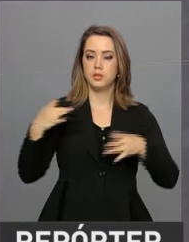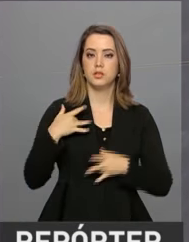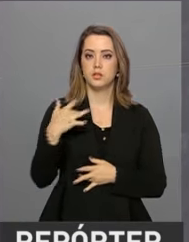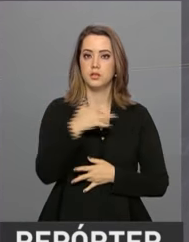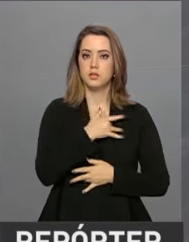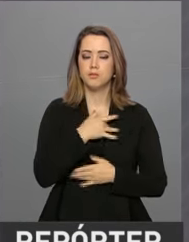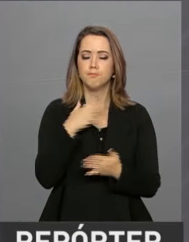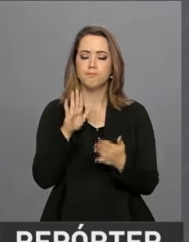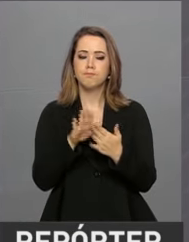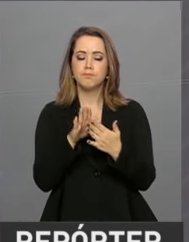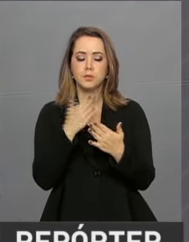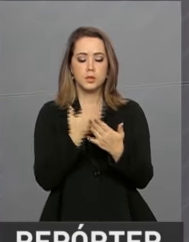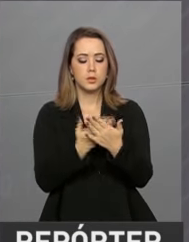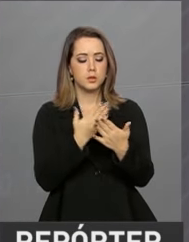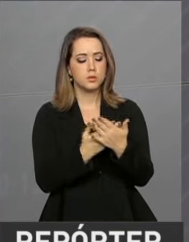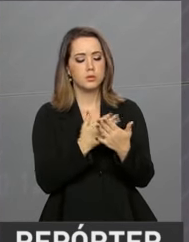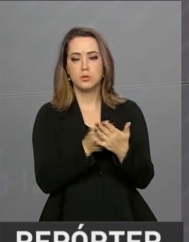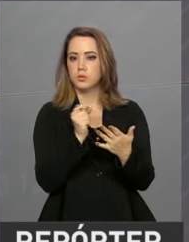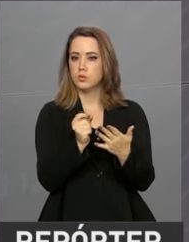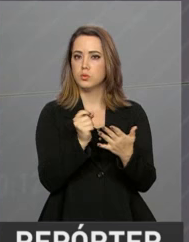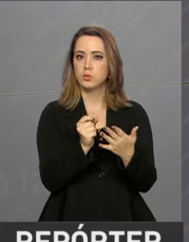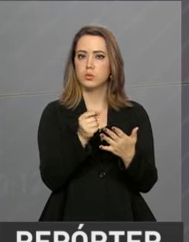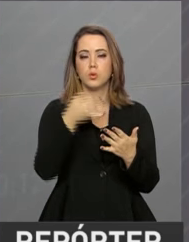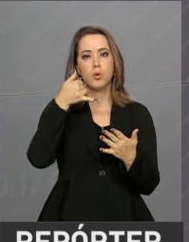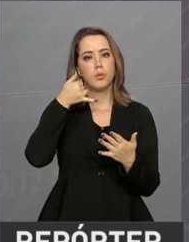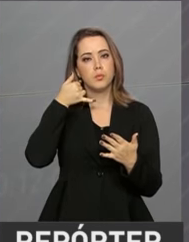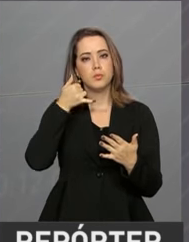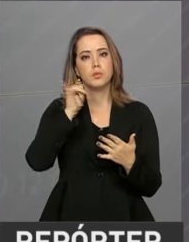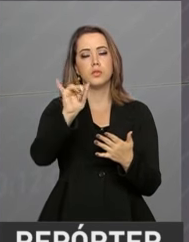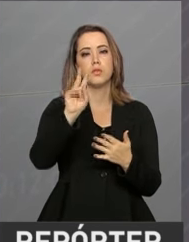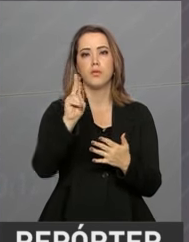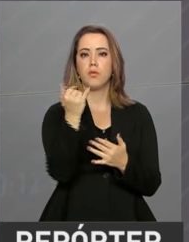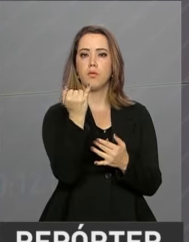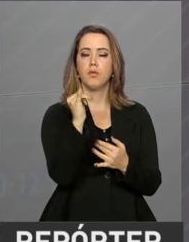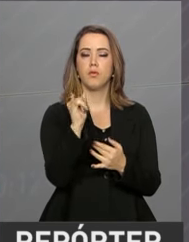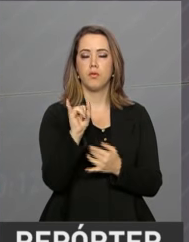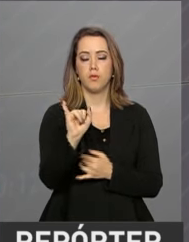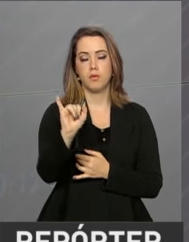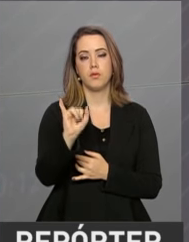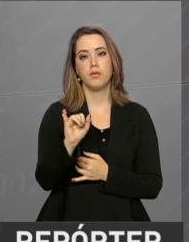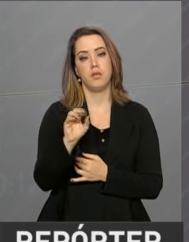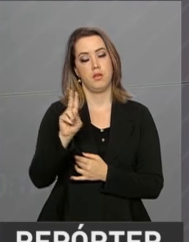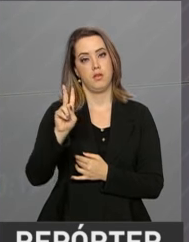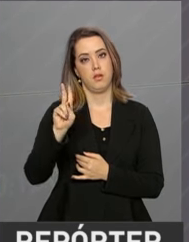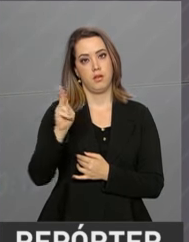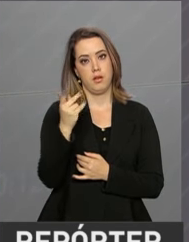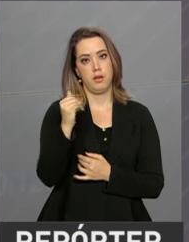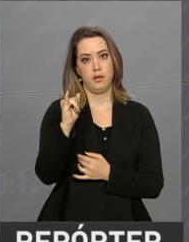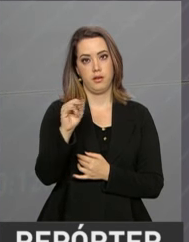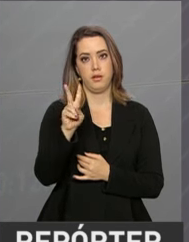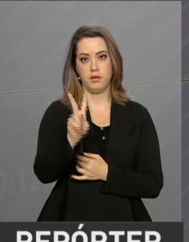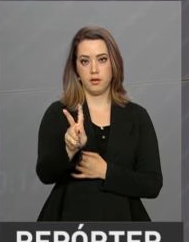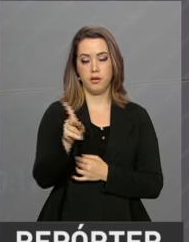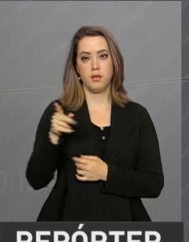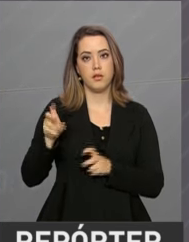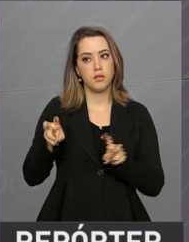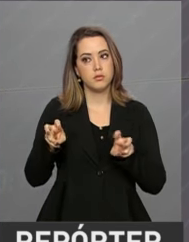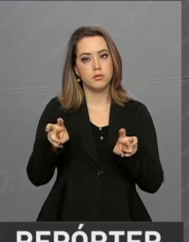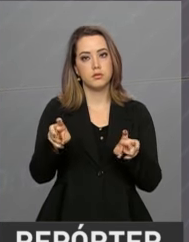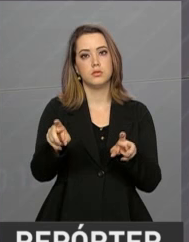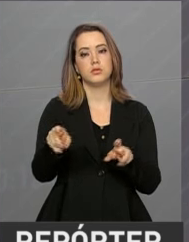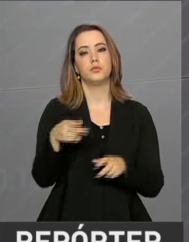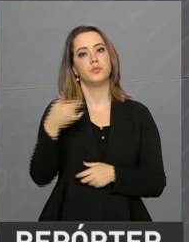preventivo de medicamentos antirretrovirais antes da exposição ao vírus HIV. É a chamada profilaxia